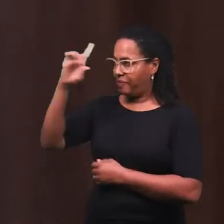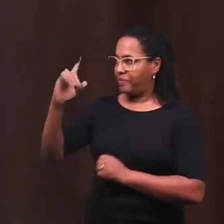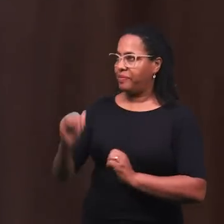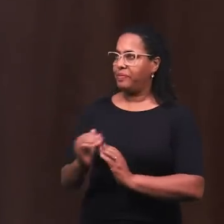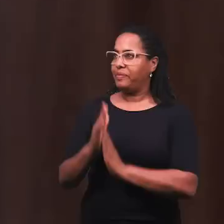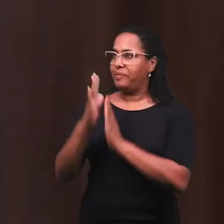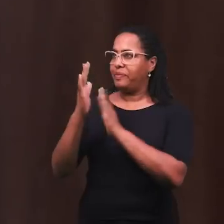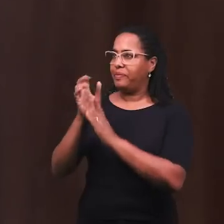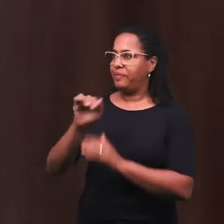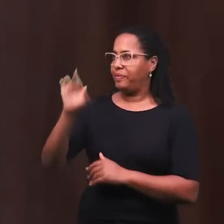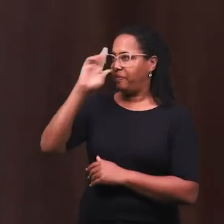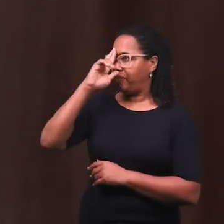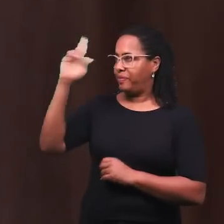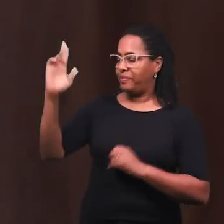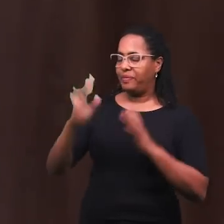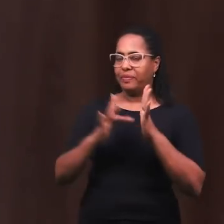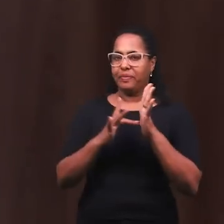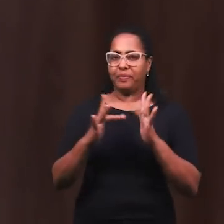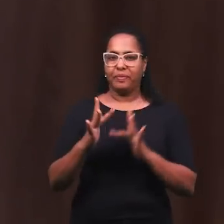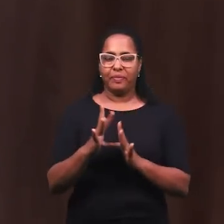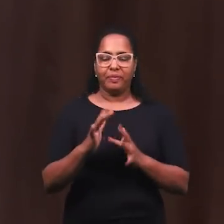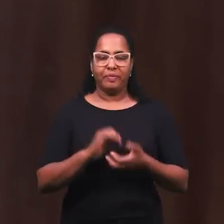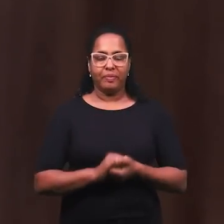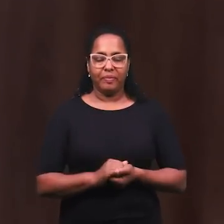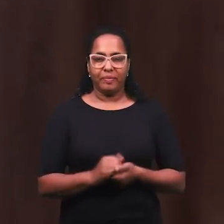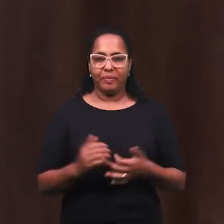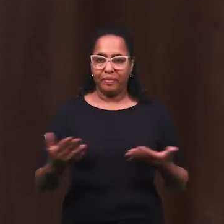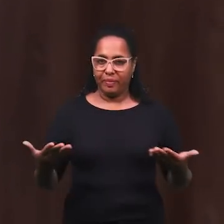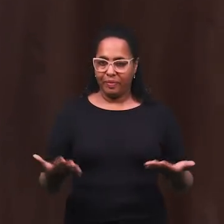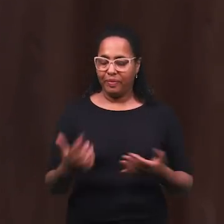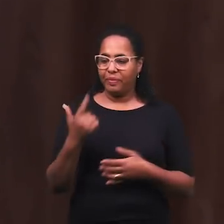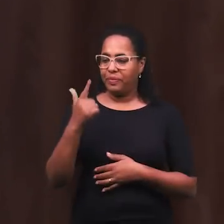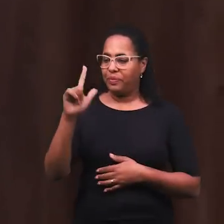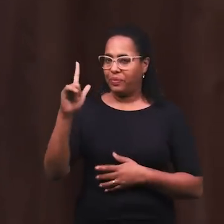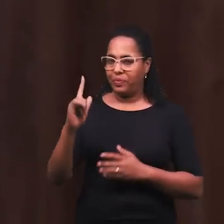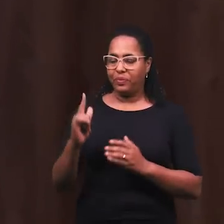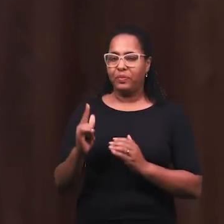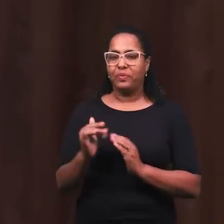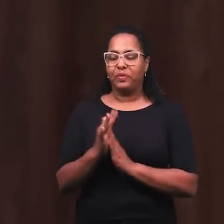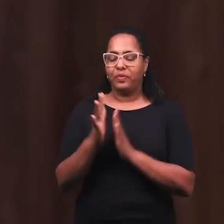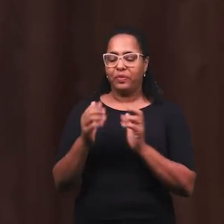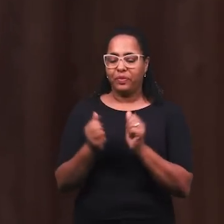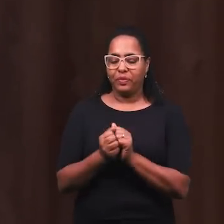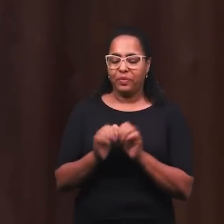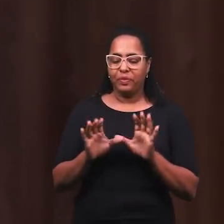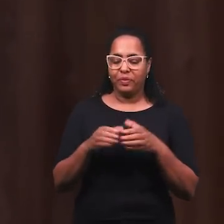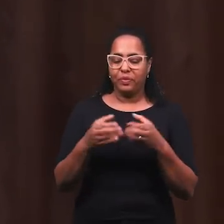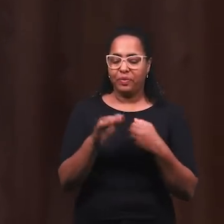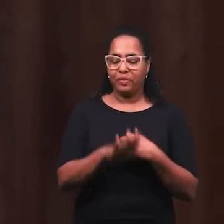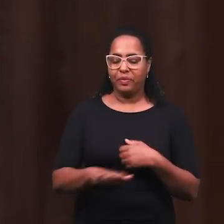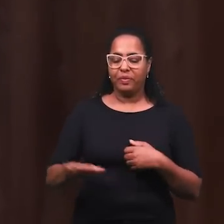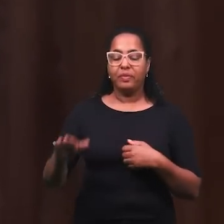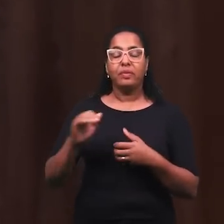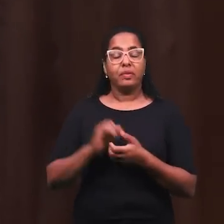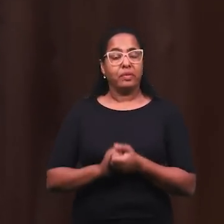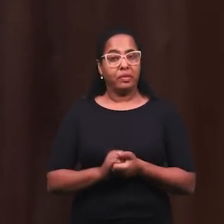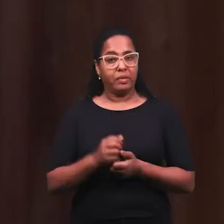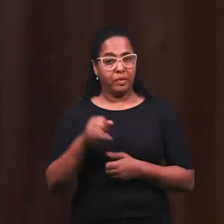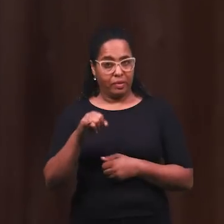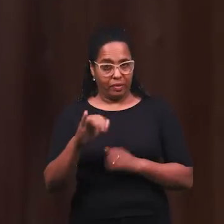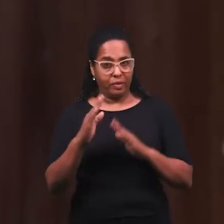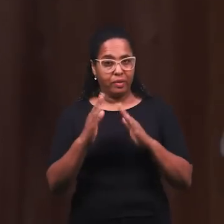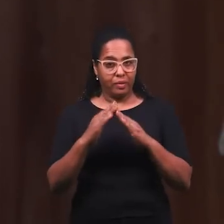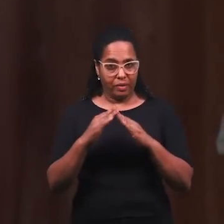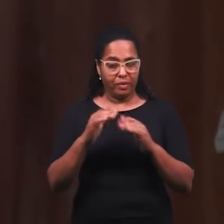Glória a Deus. Louvado seja o nome do Senhor. Agora nós vamos cantar um louvor junto com as nossas crianças.